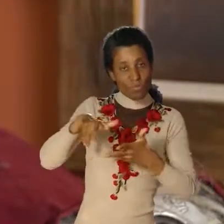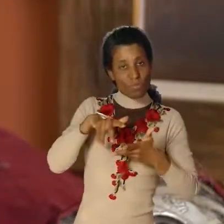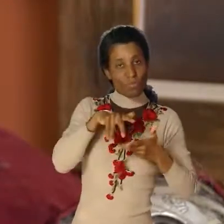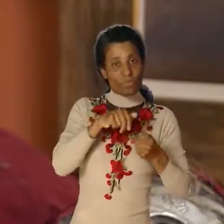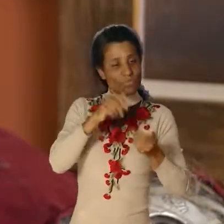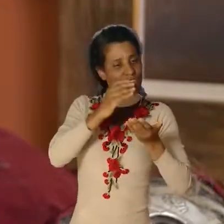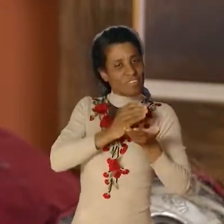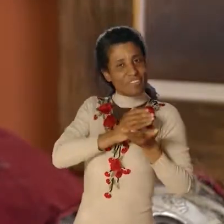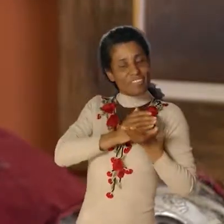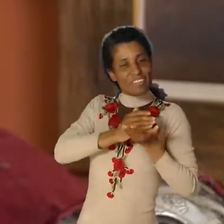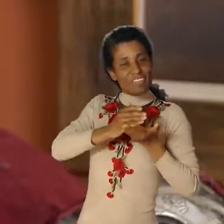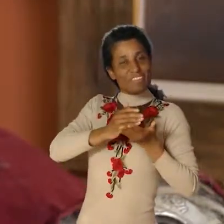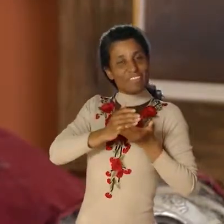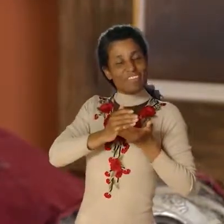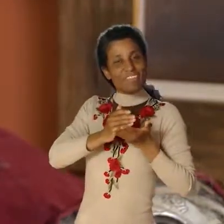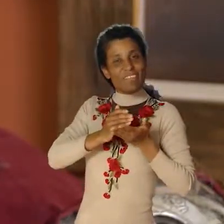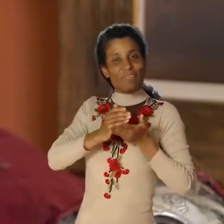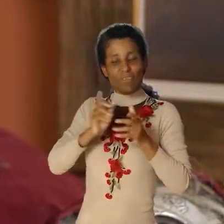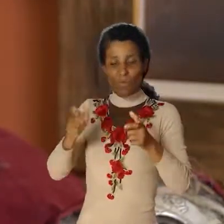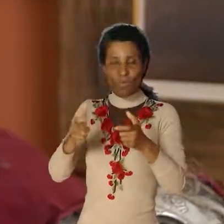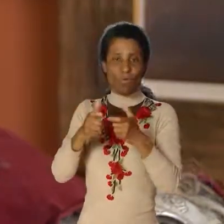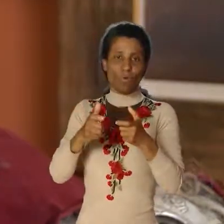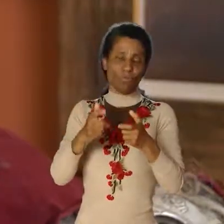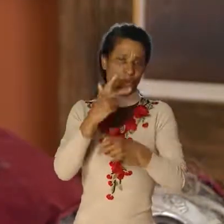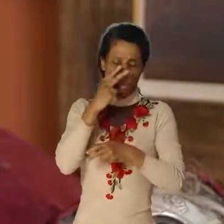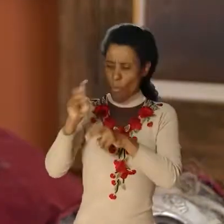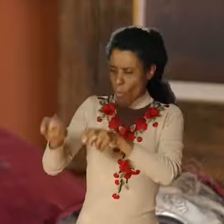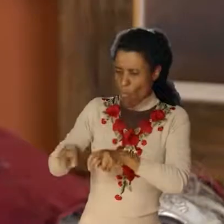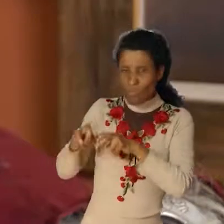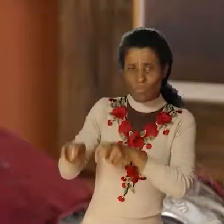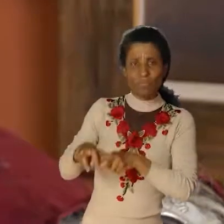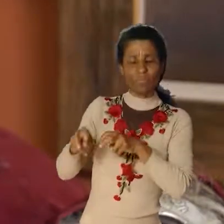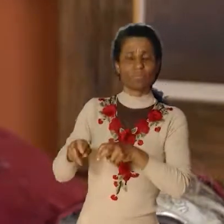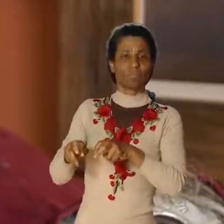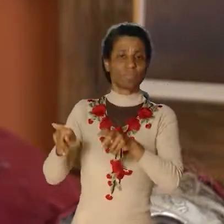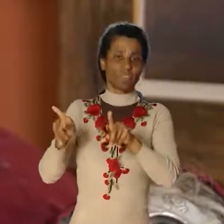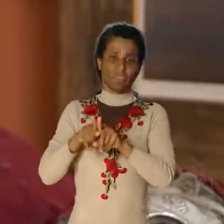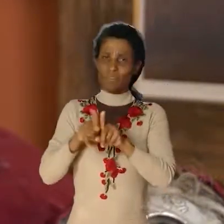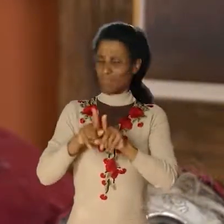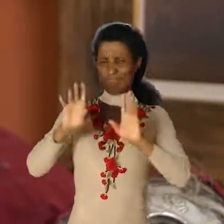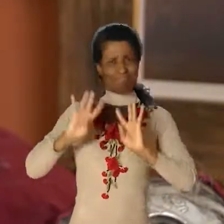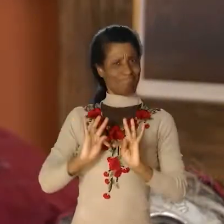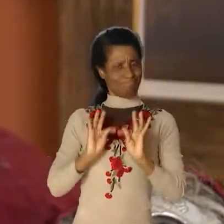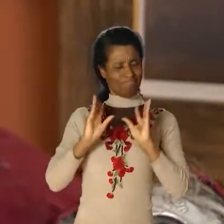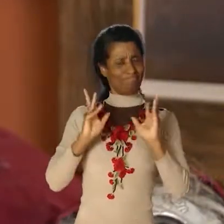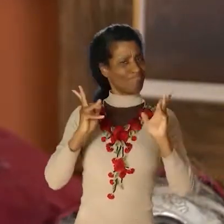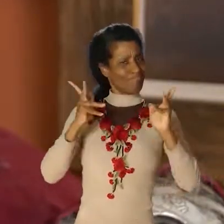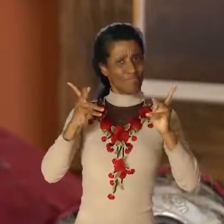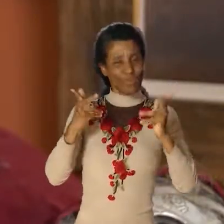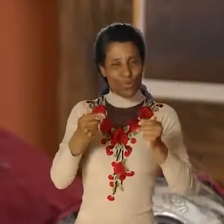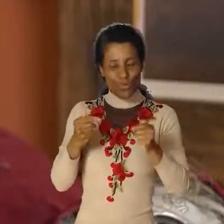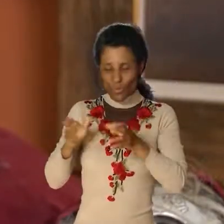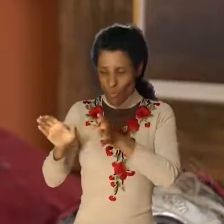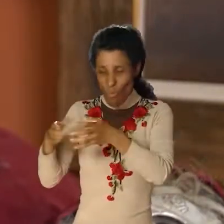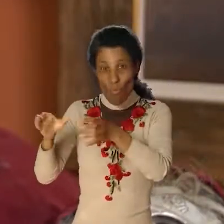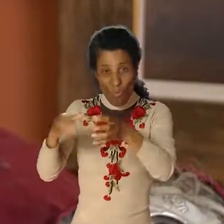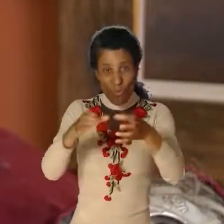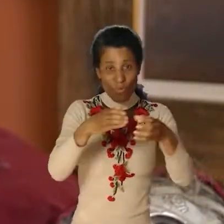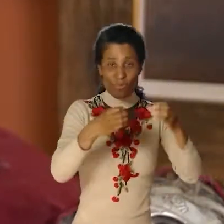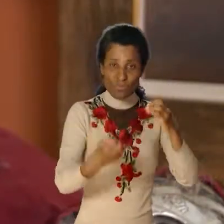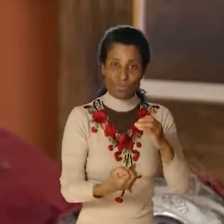esse mundo, esse universo vai surgir no seu entorno, como o rancho, como as mangueiras, como os bretes, enfim,